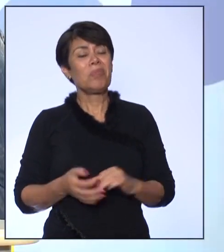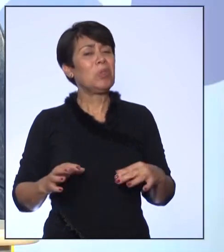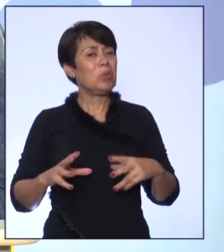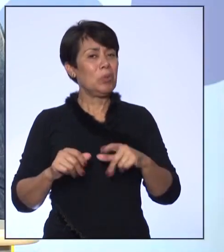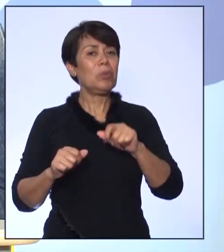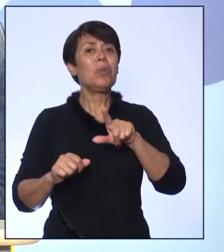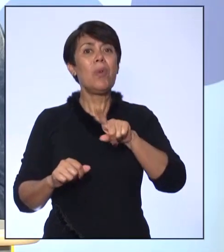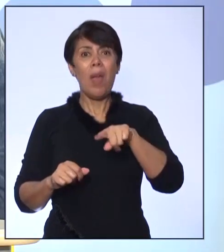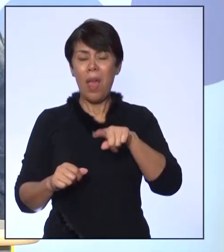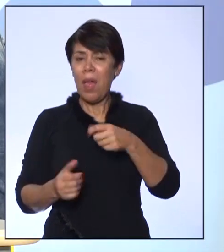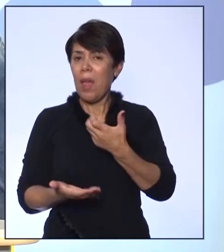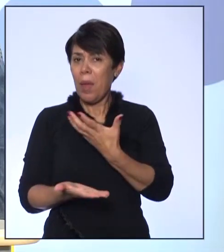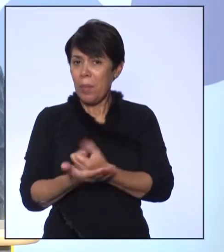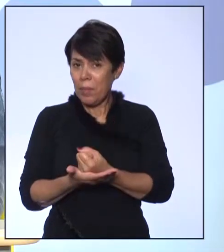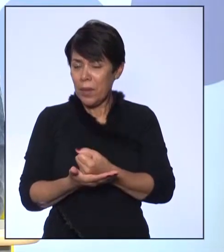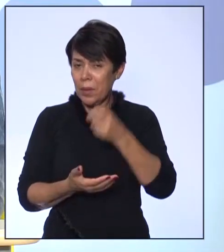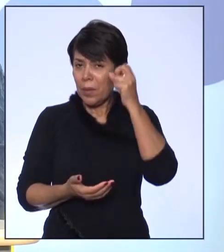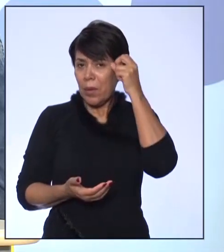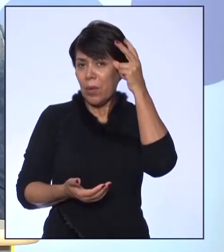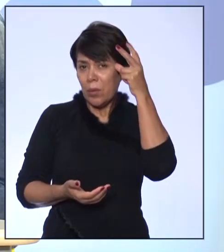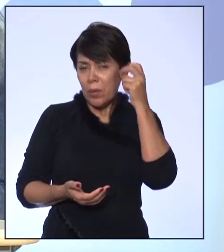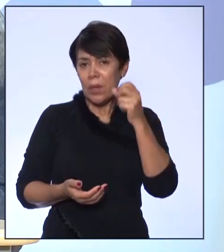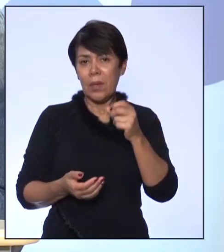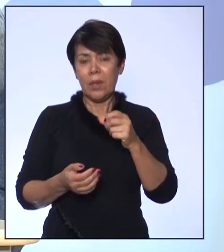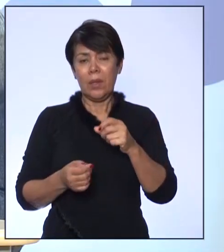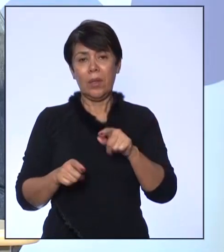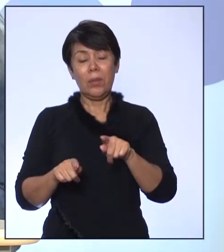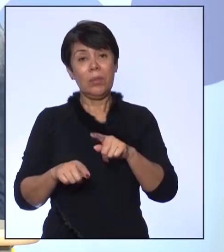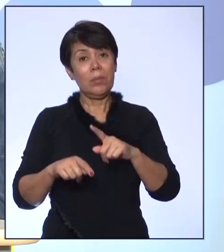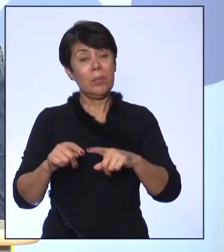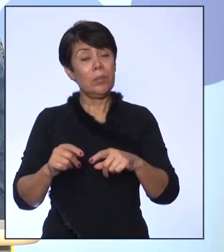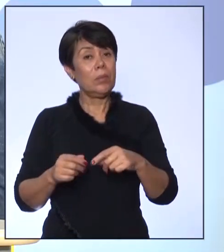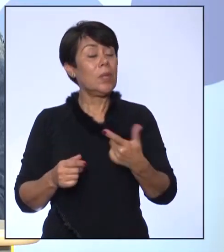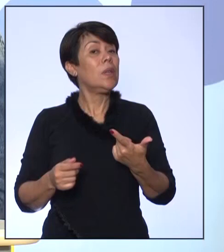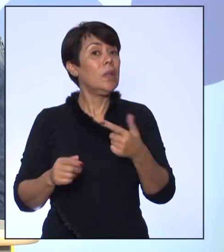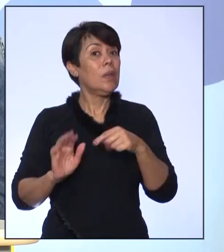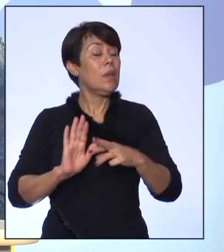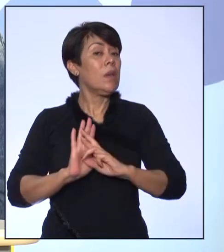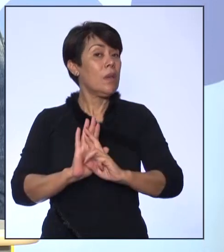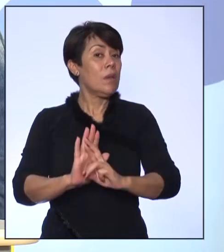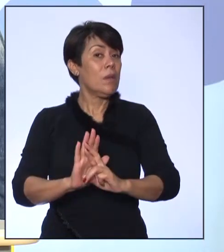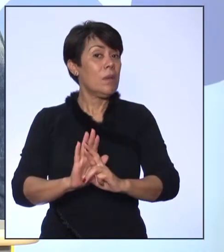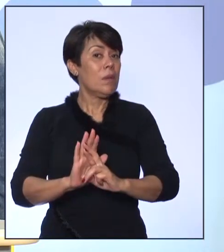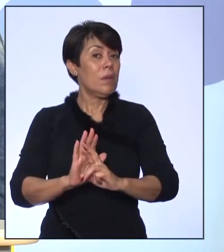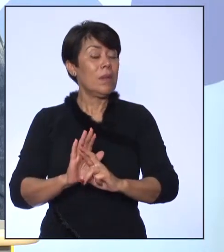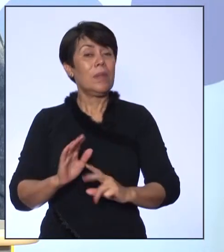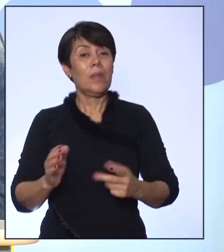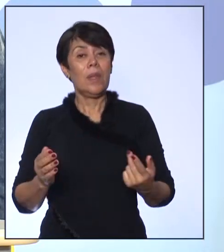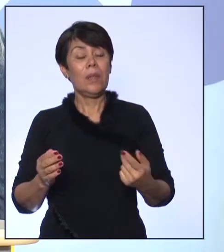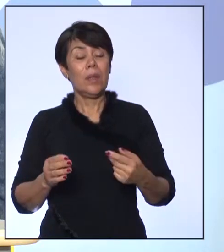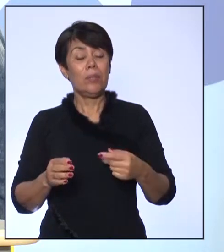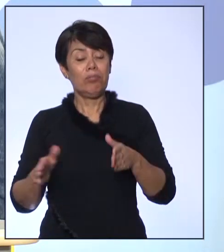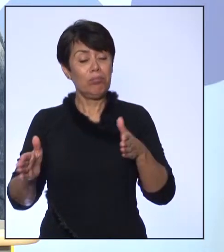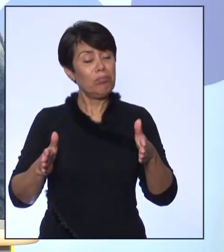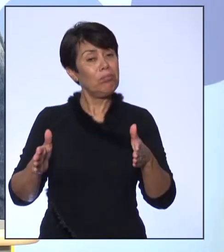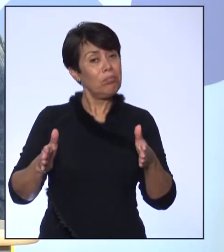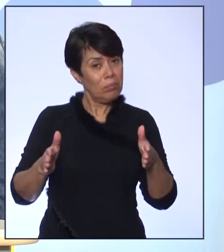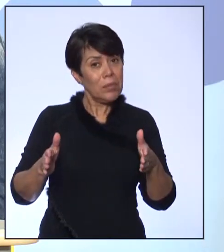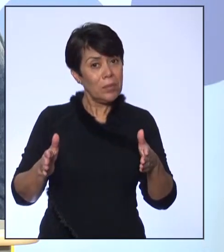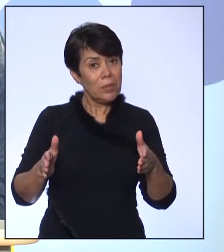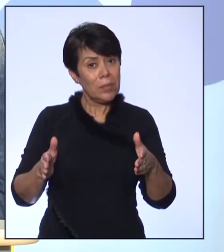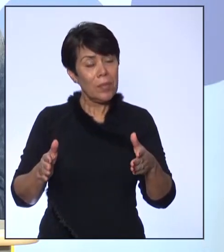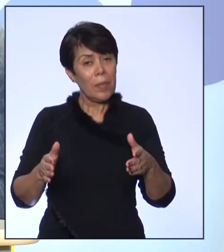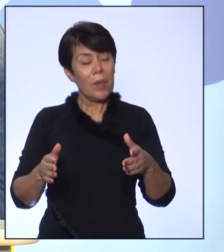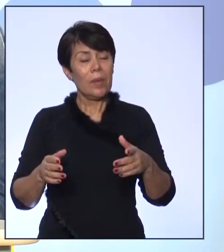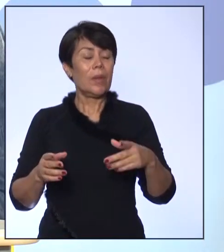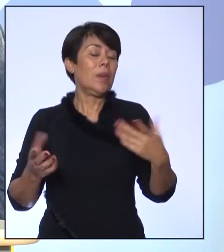é um patrimônio cultural, material, que representa, né, a determinada época aí em que essas